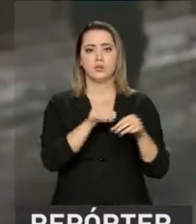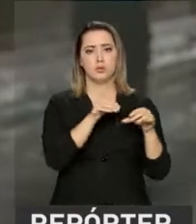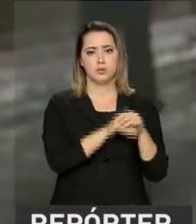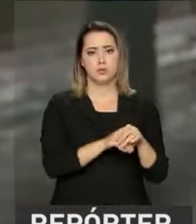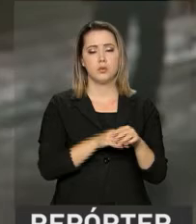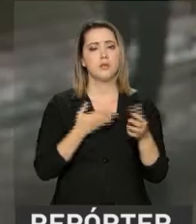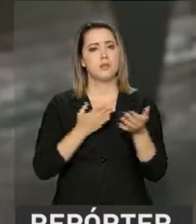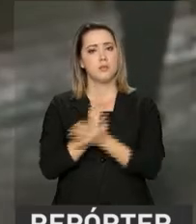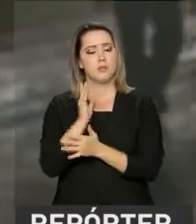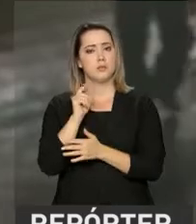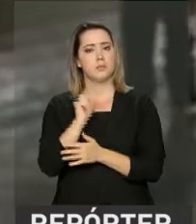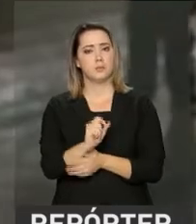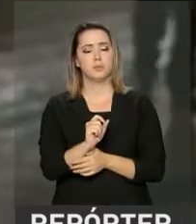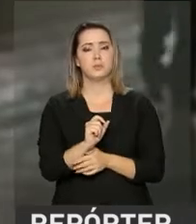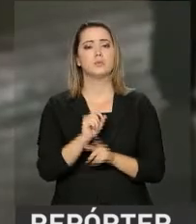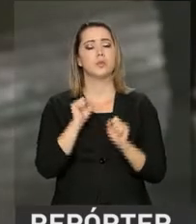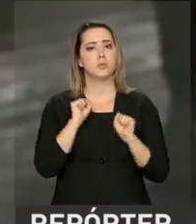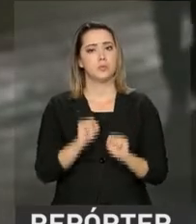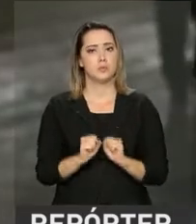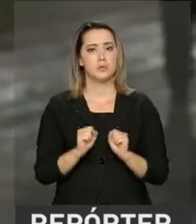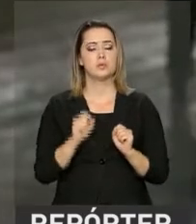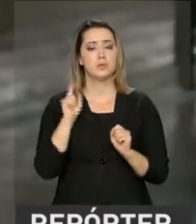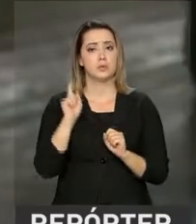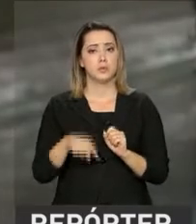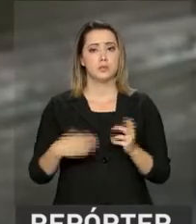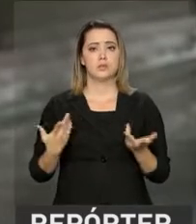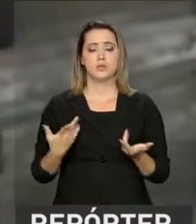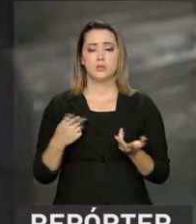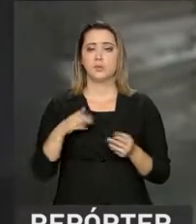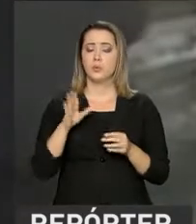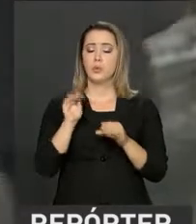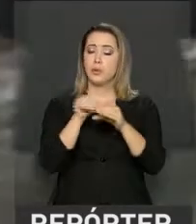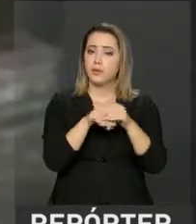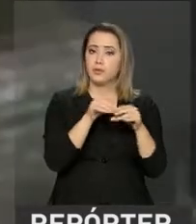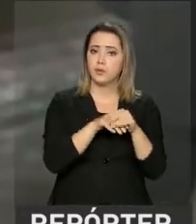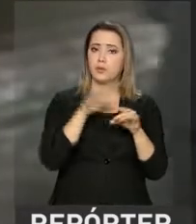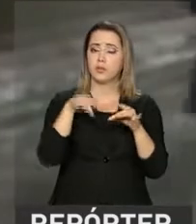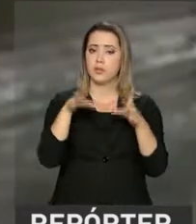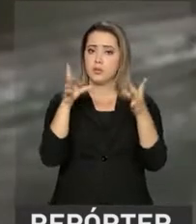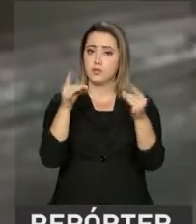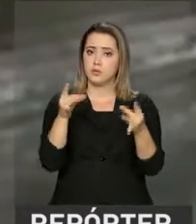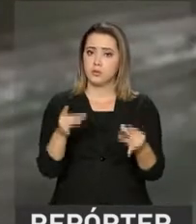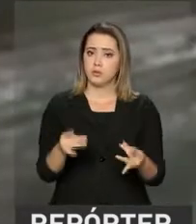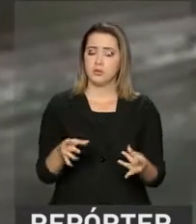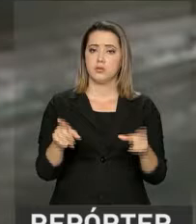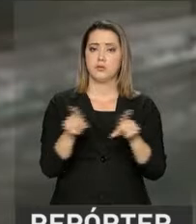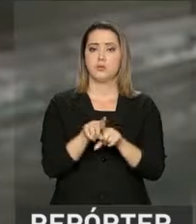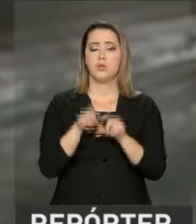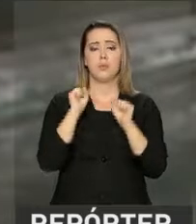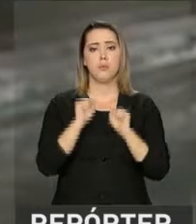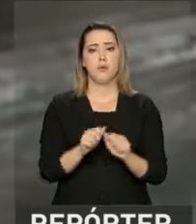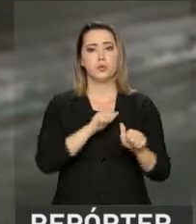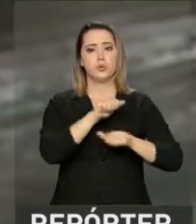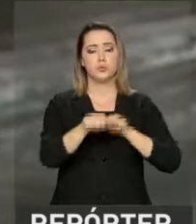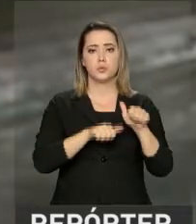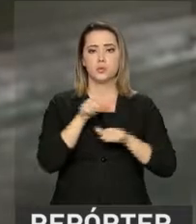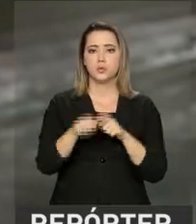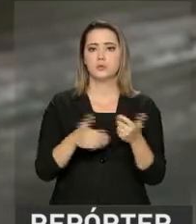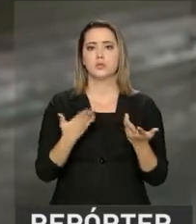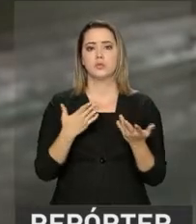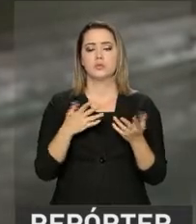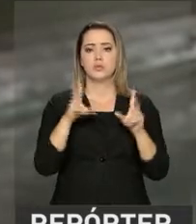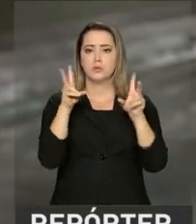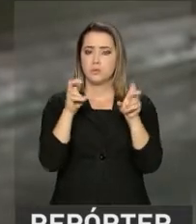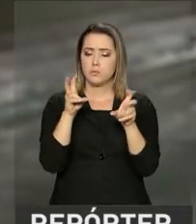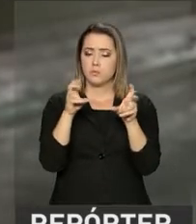e aprovado, possivelmente ou não, o que é votado são os destaques que, como eu disse, podem modificar o